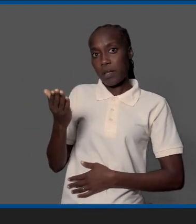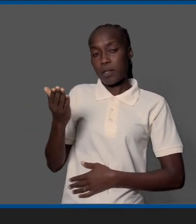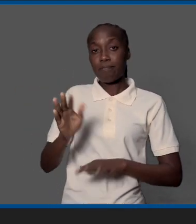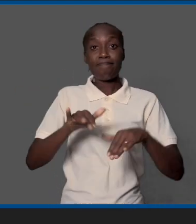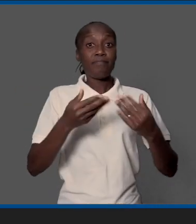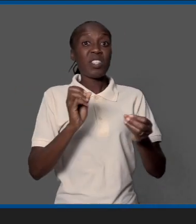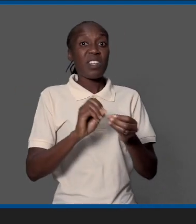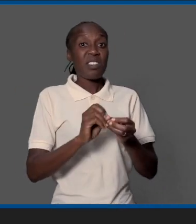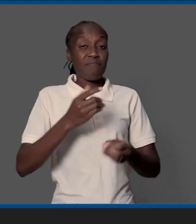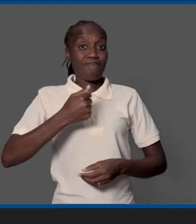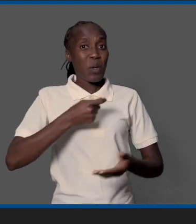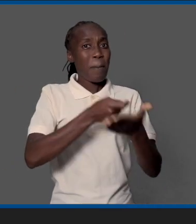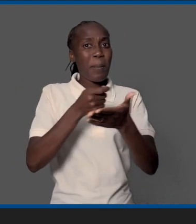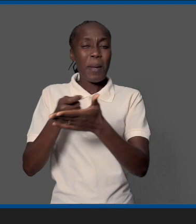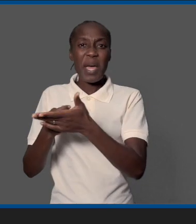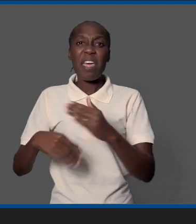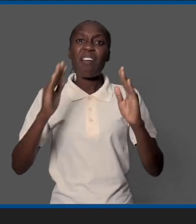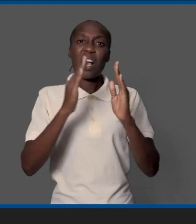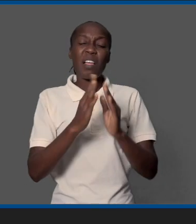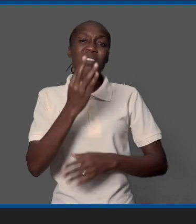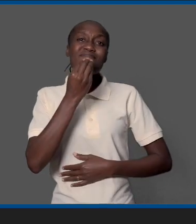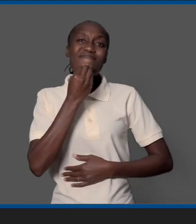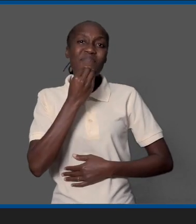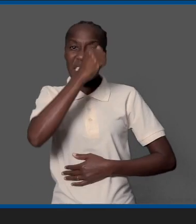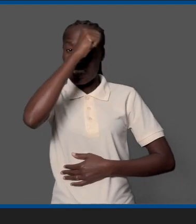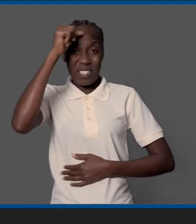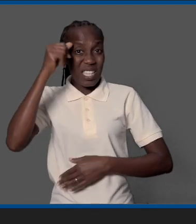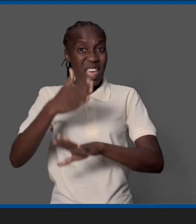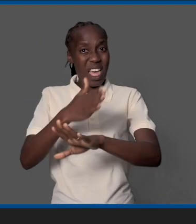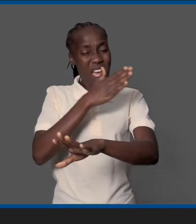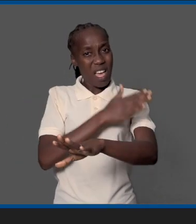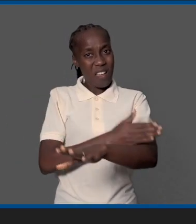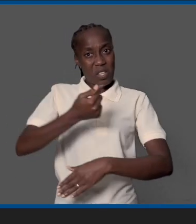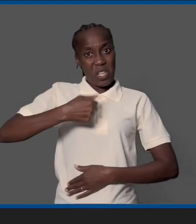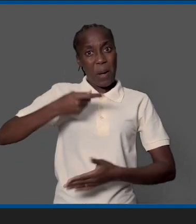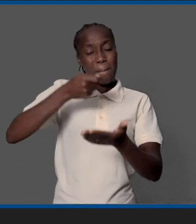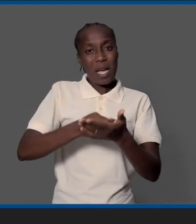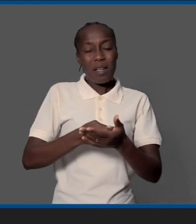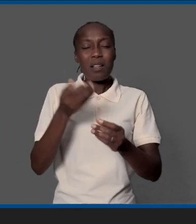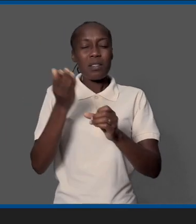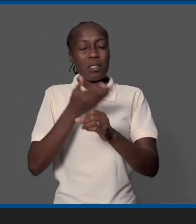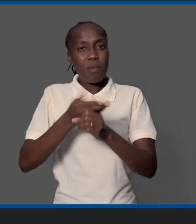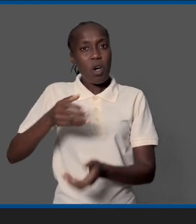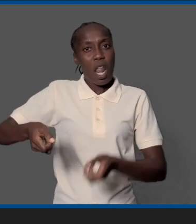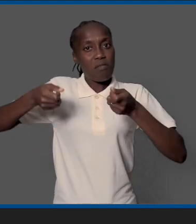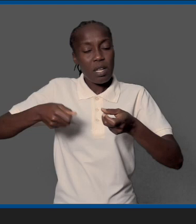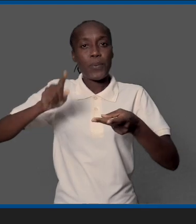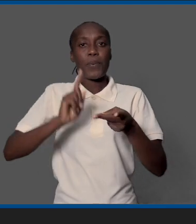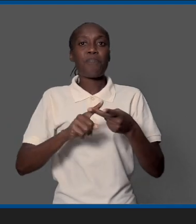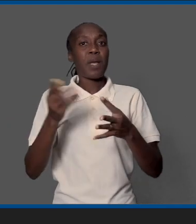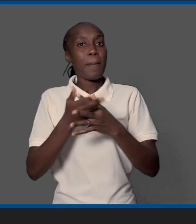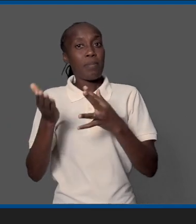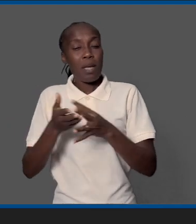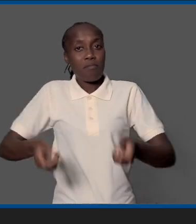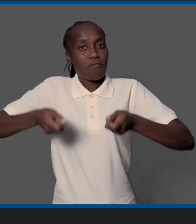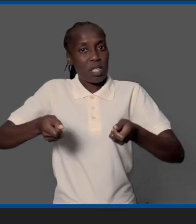por quilo, outras coisas já não conseguia comprar. Mesmo frango para comprar para casa não é fácil. Compre pedaço, não